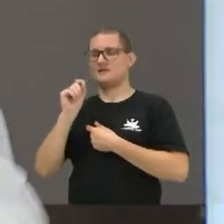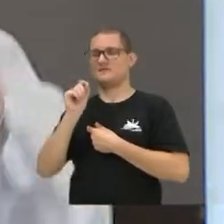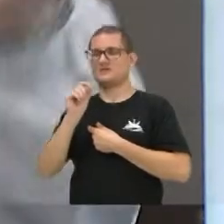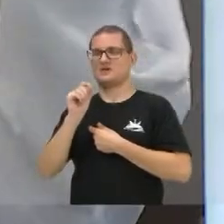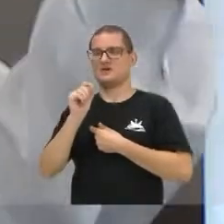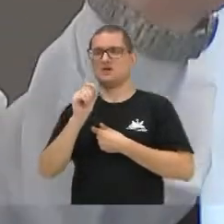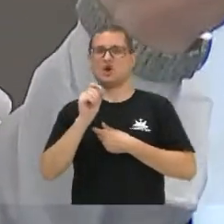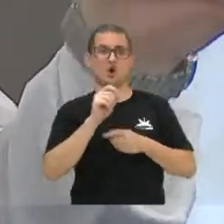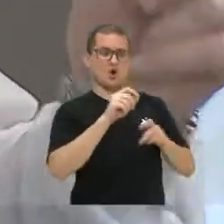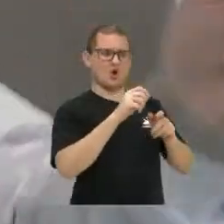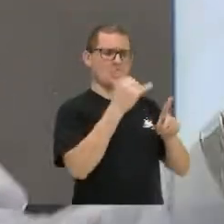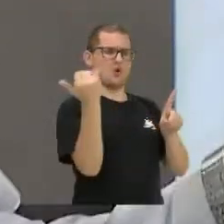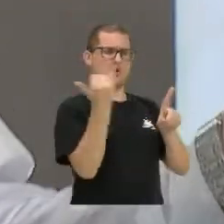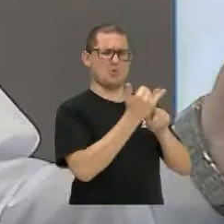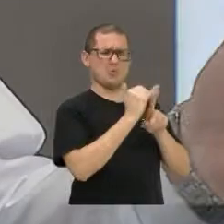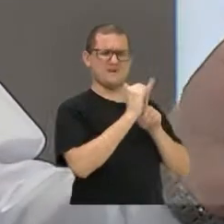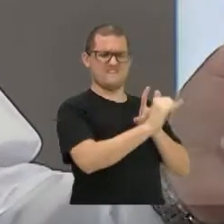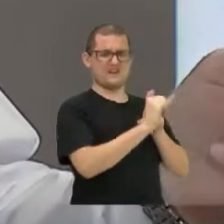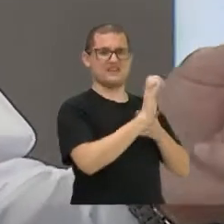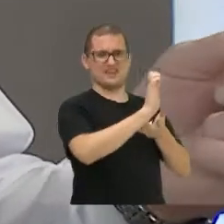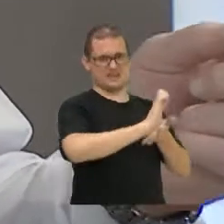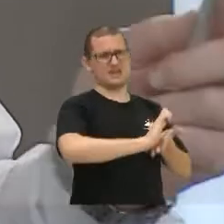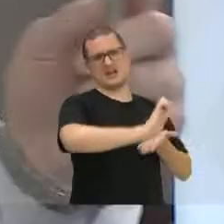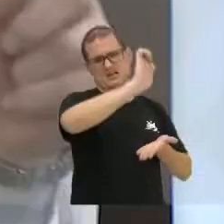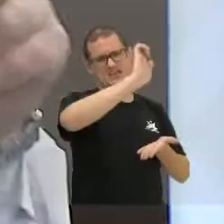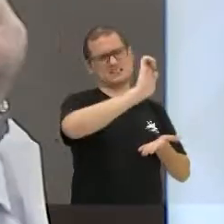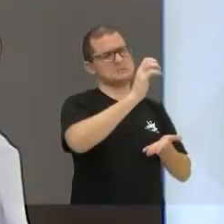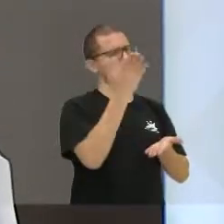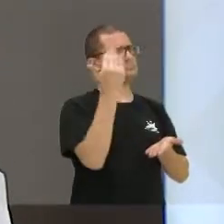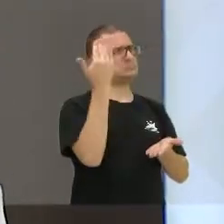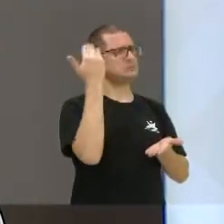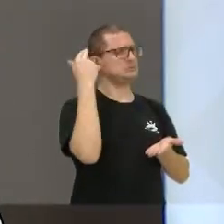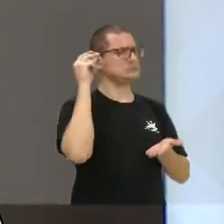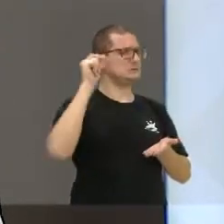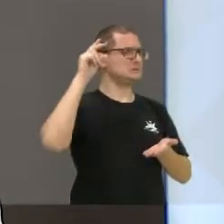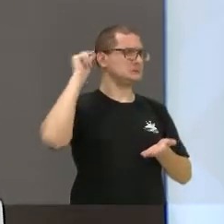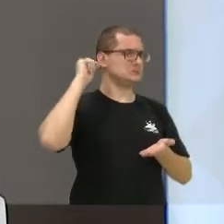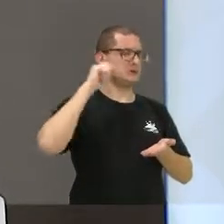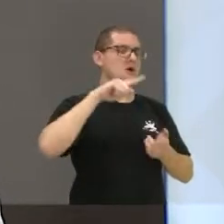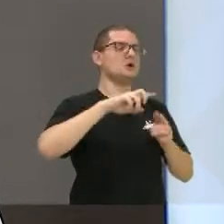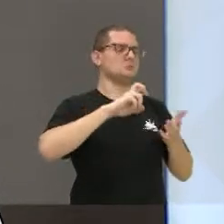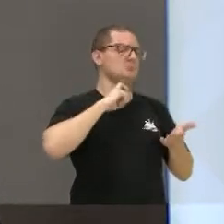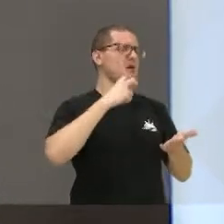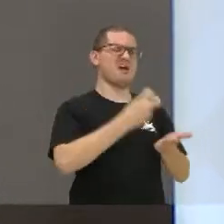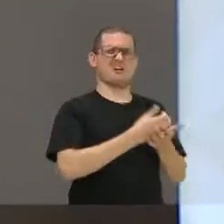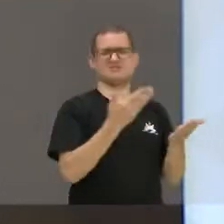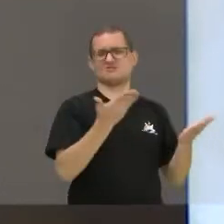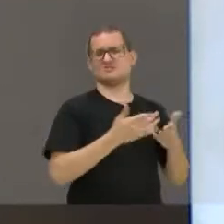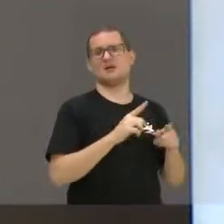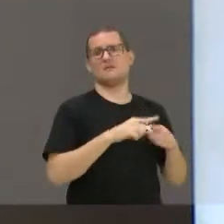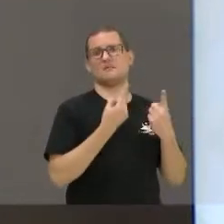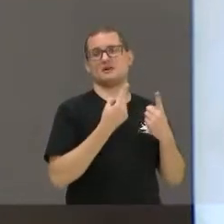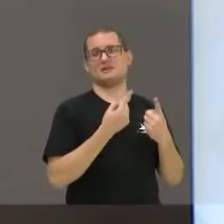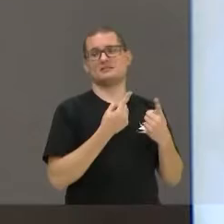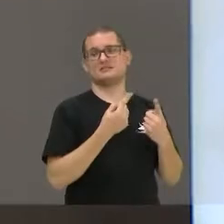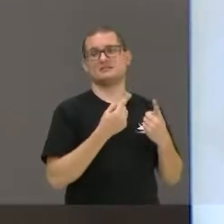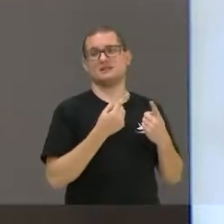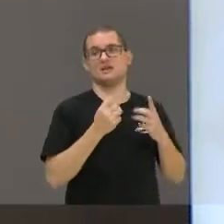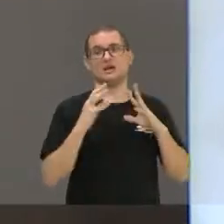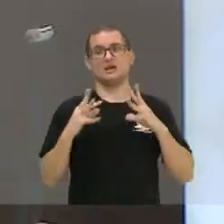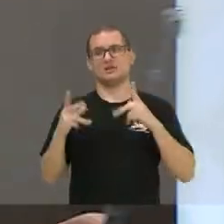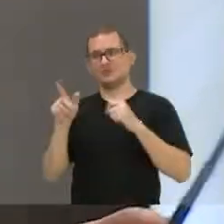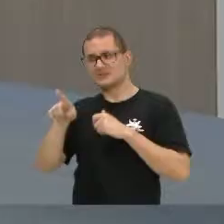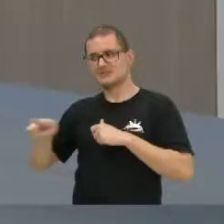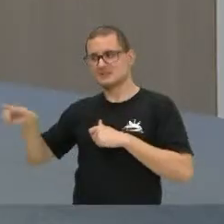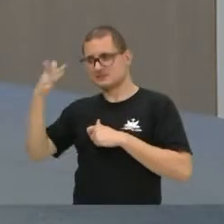profeta elias foi muito antigo antiquíssimo e todavia estava presente qualquer leitor cristão da